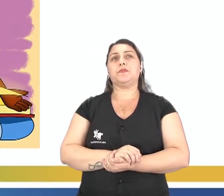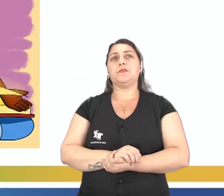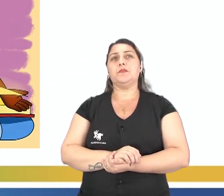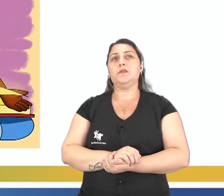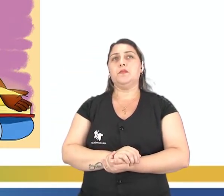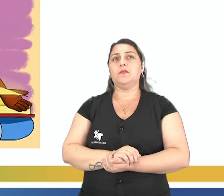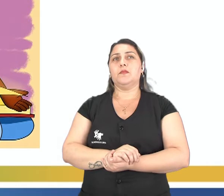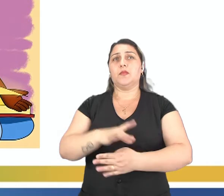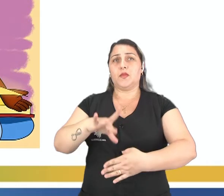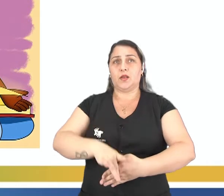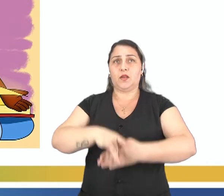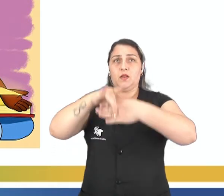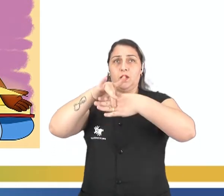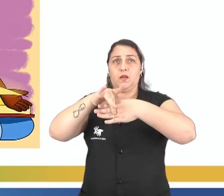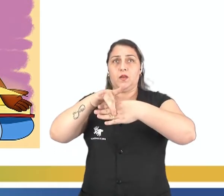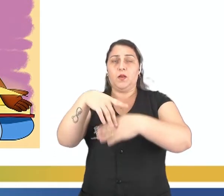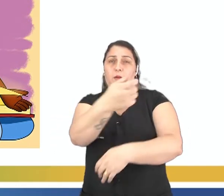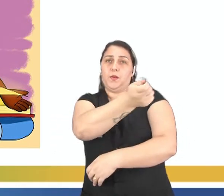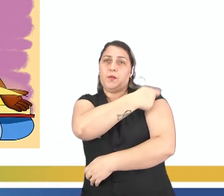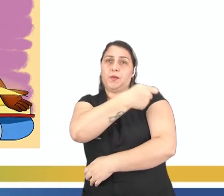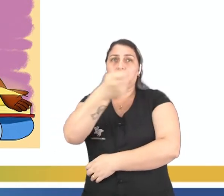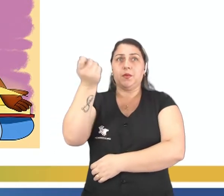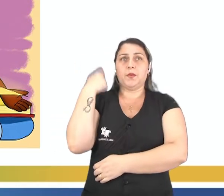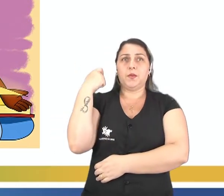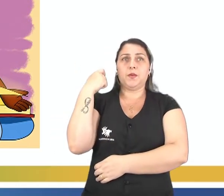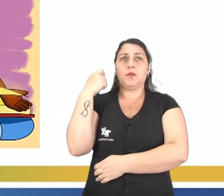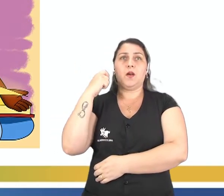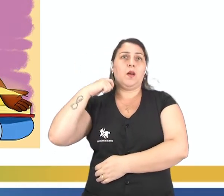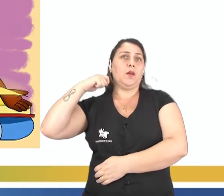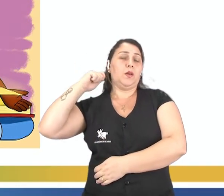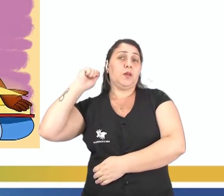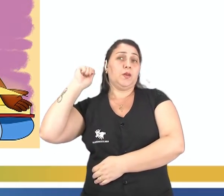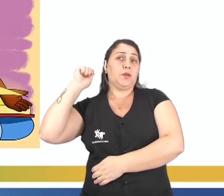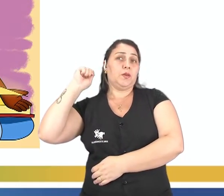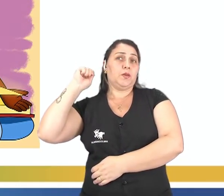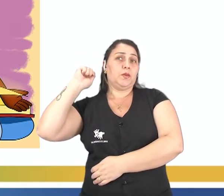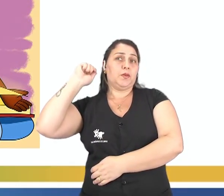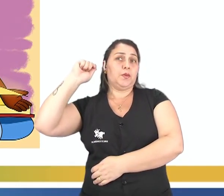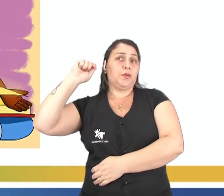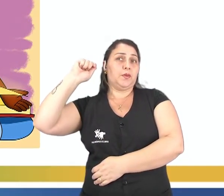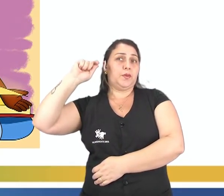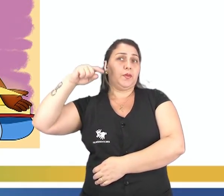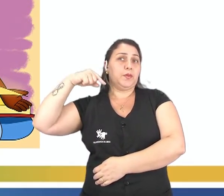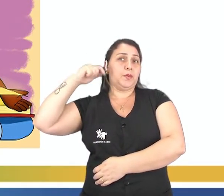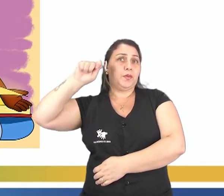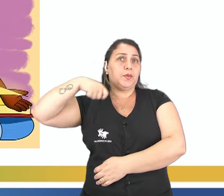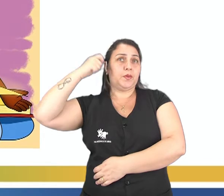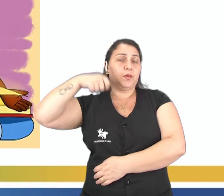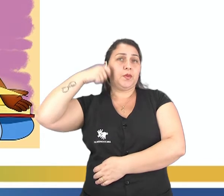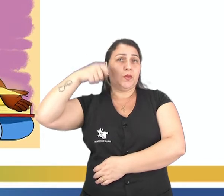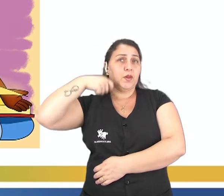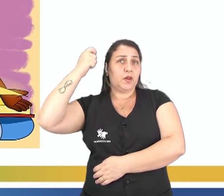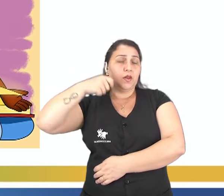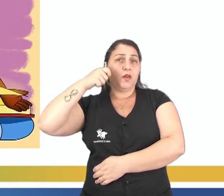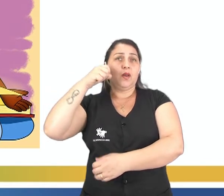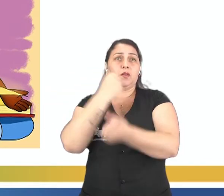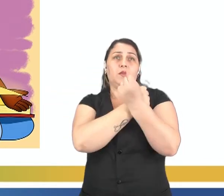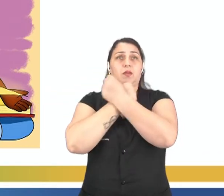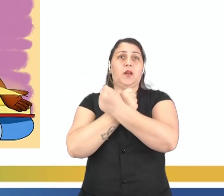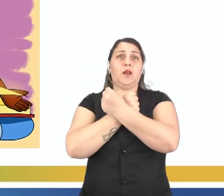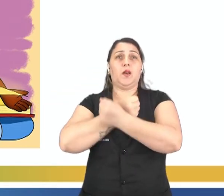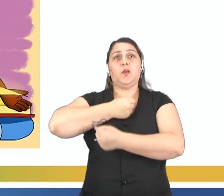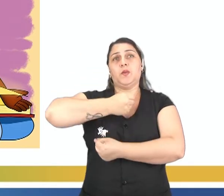Será que ele foi um líder do Quilombo dos Palmares? Ou ele foi um advogado dos escravos? Quem sabe ele foi um